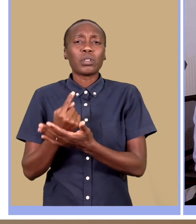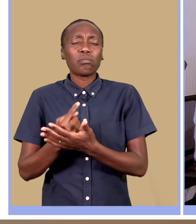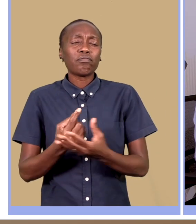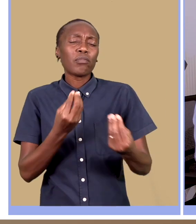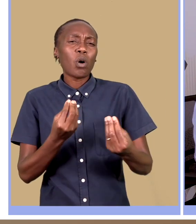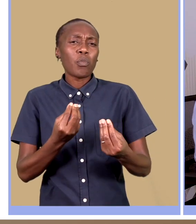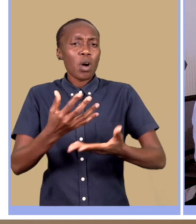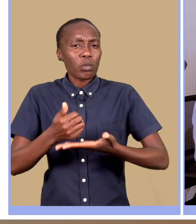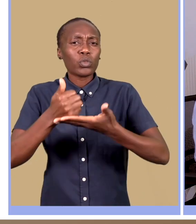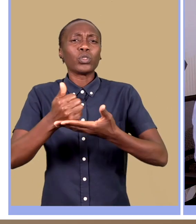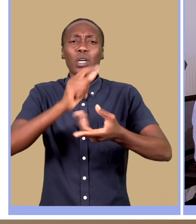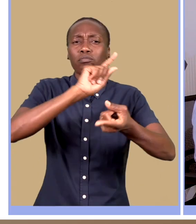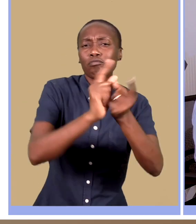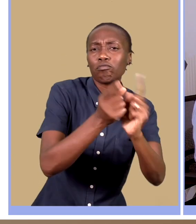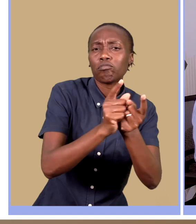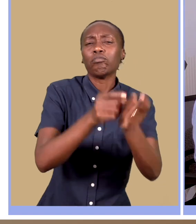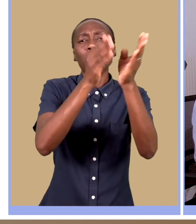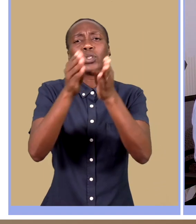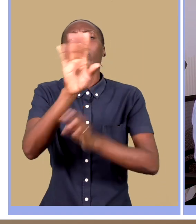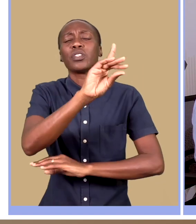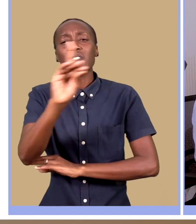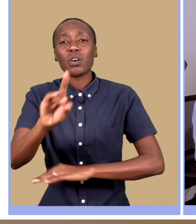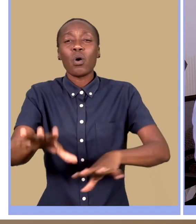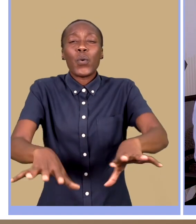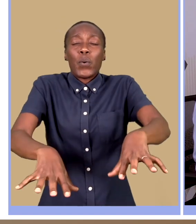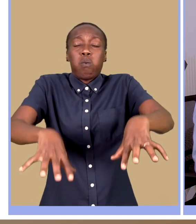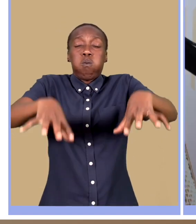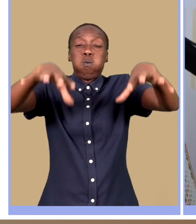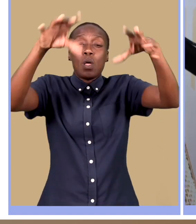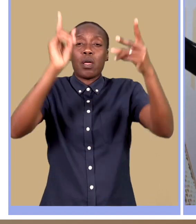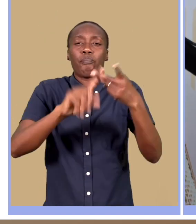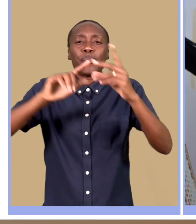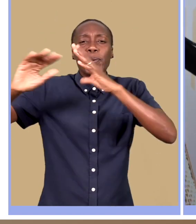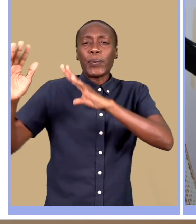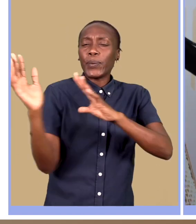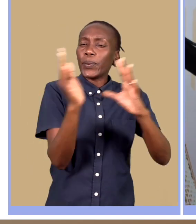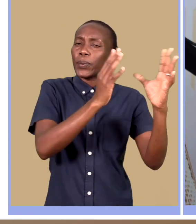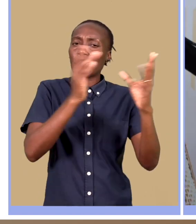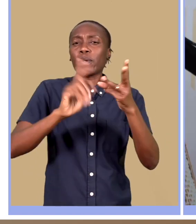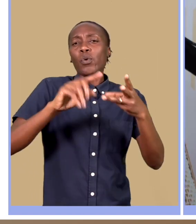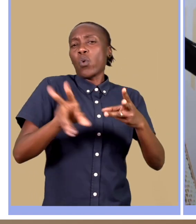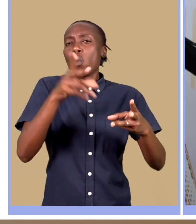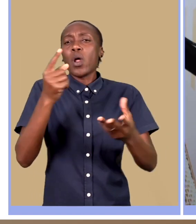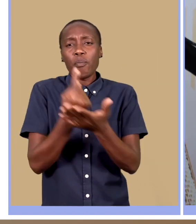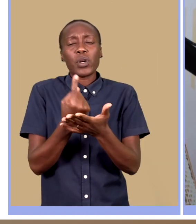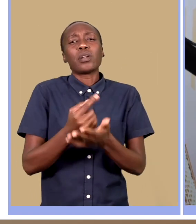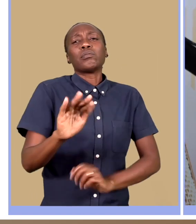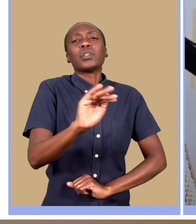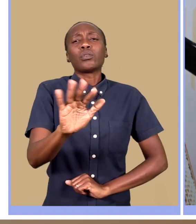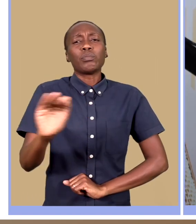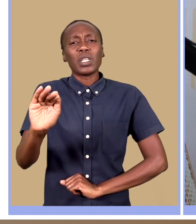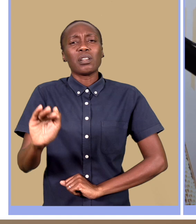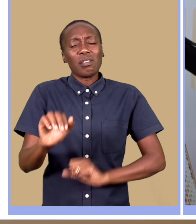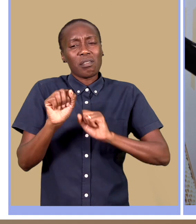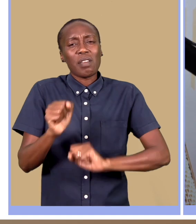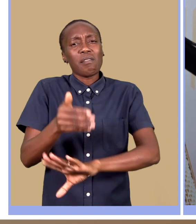lidar com pessoas com deficiências no caso de cheias, ciclones e outros eventos extremos. A